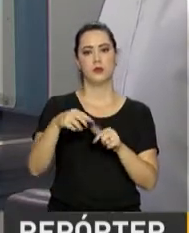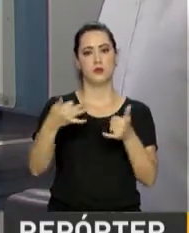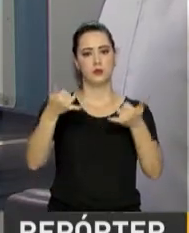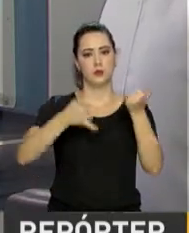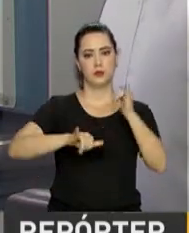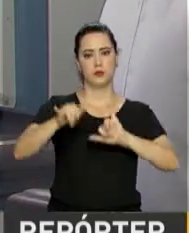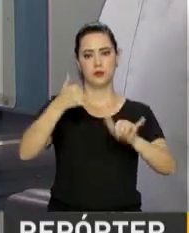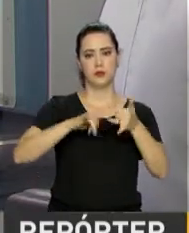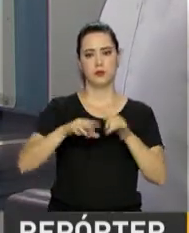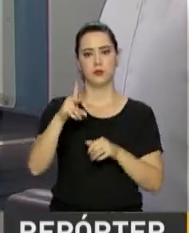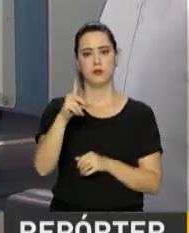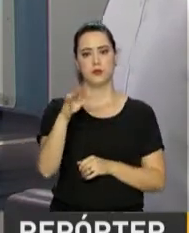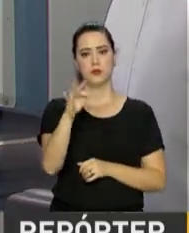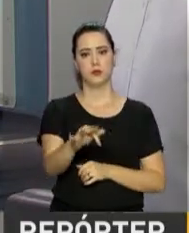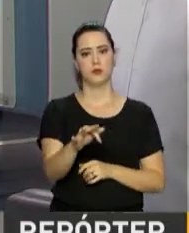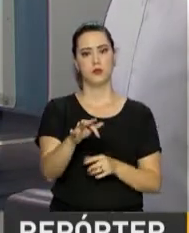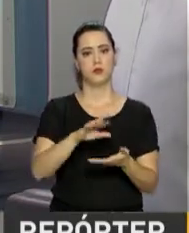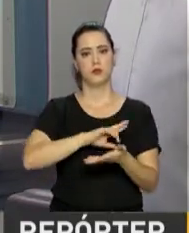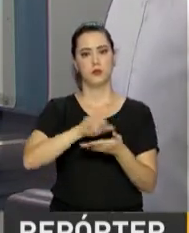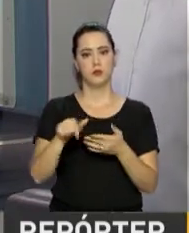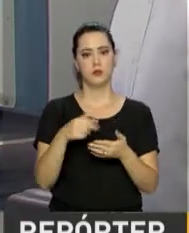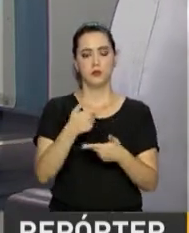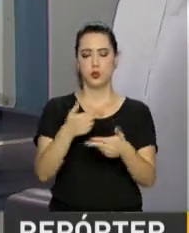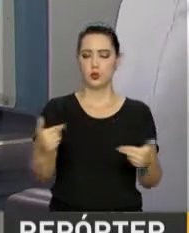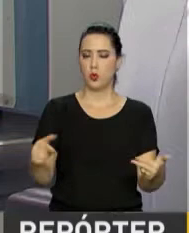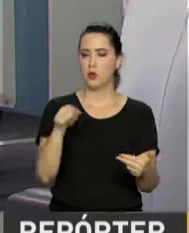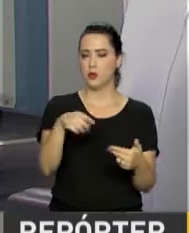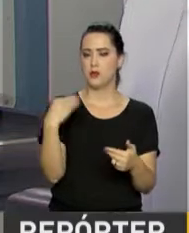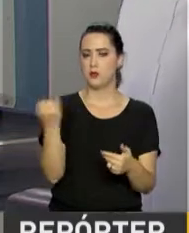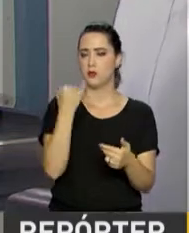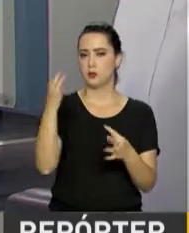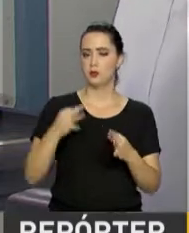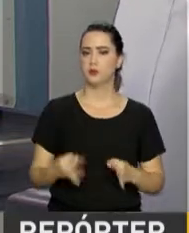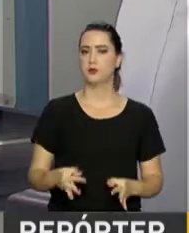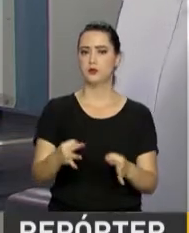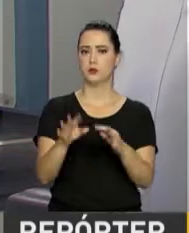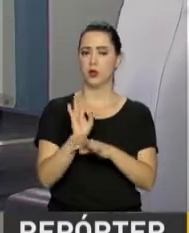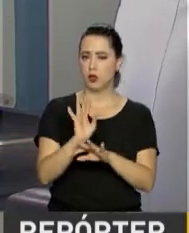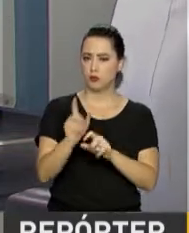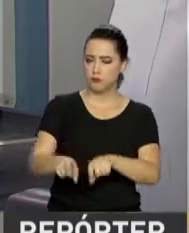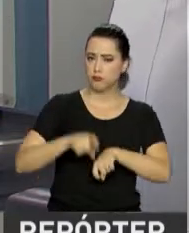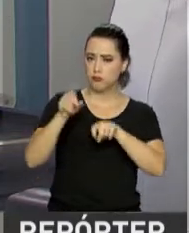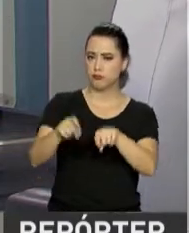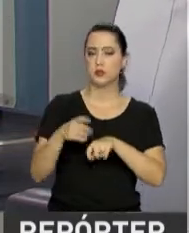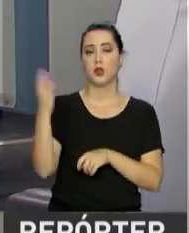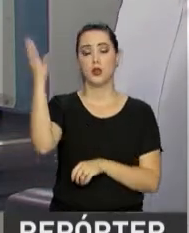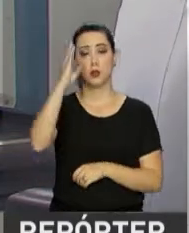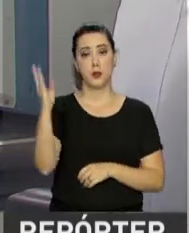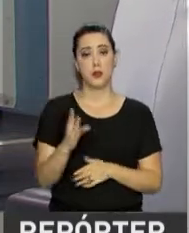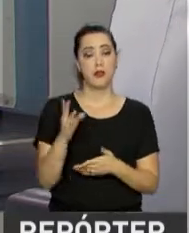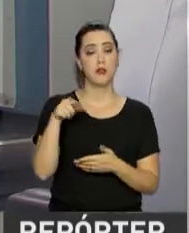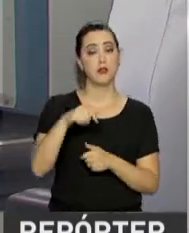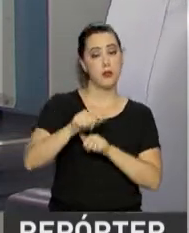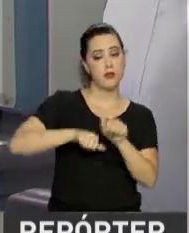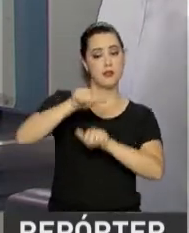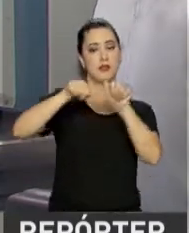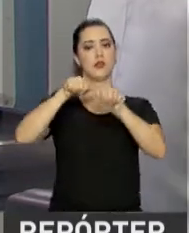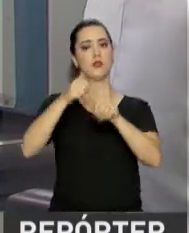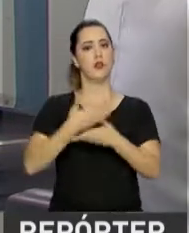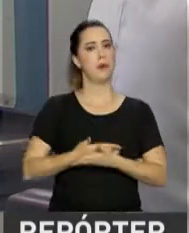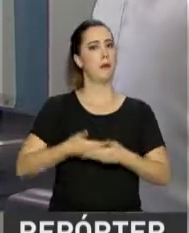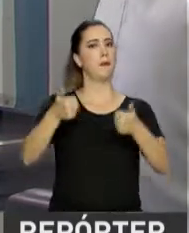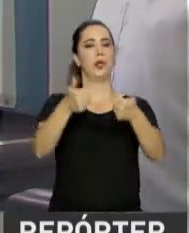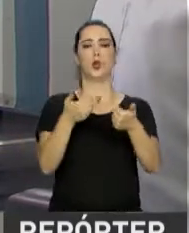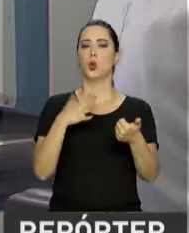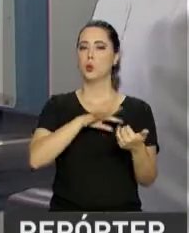este que fica no distrito federal diversas tecnologias que ajudarão a agropecuária brasileira a se tornar uma das mais